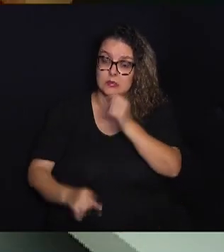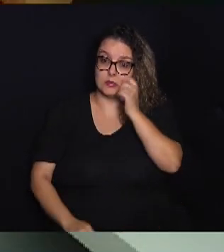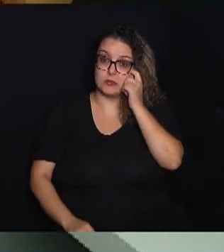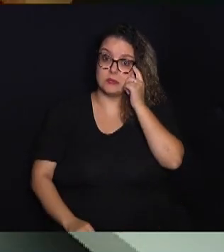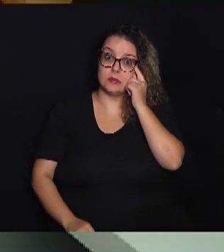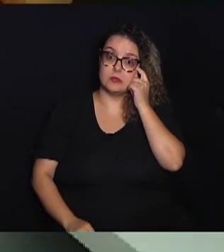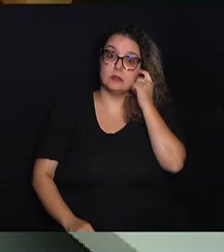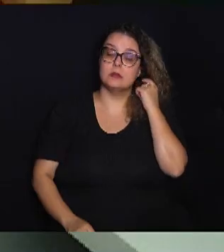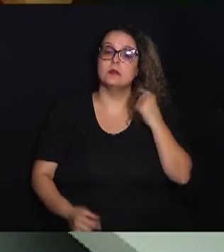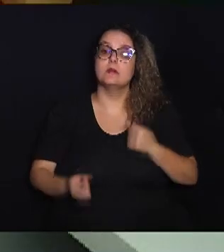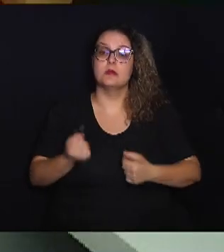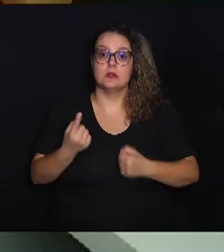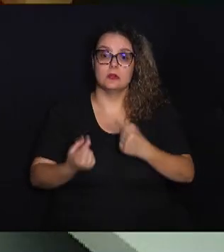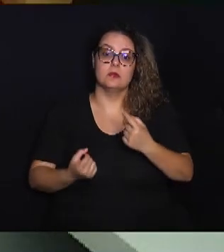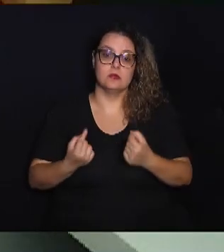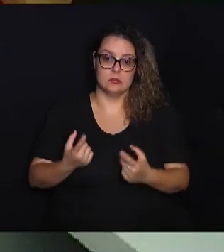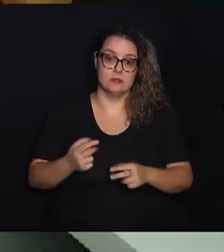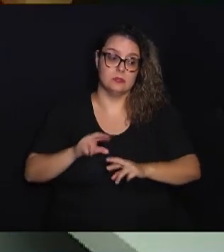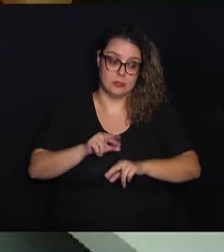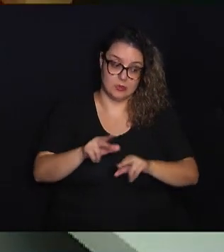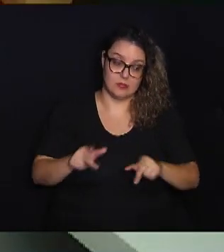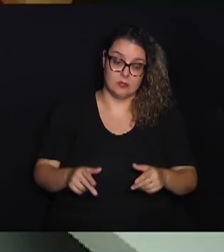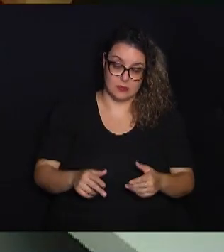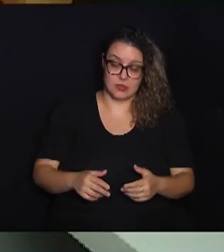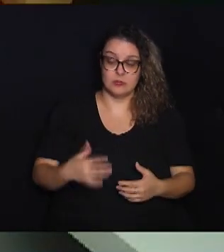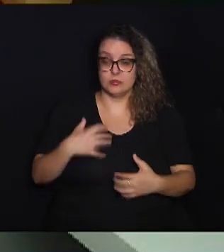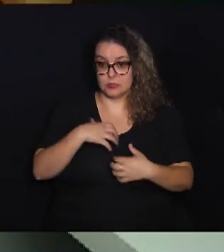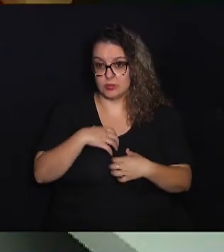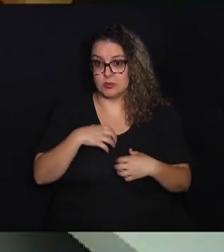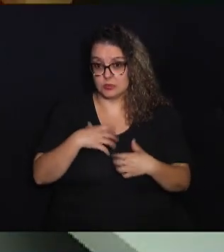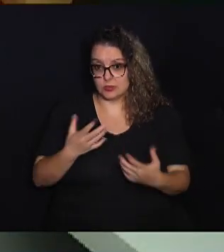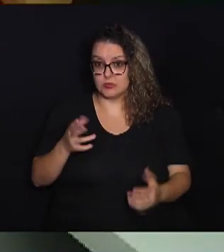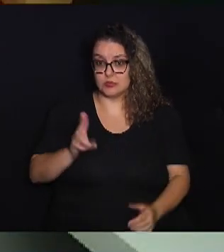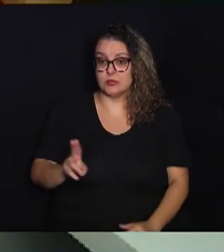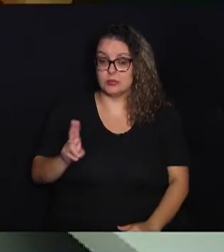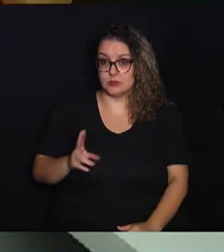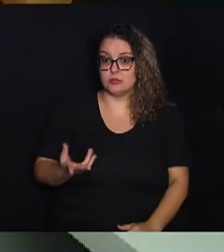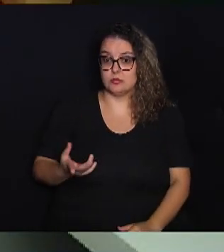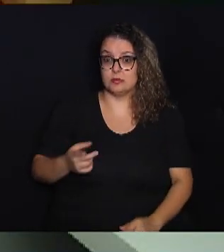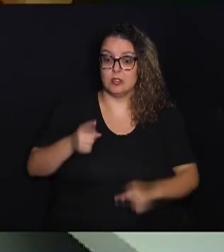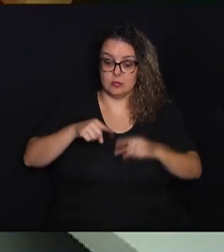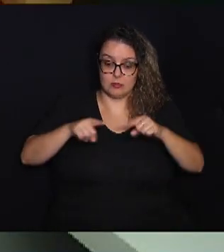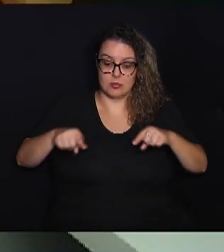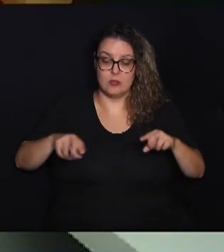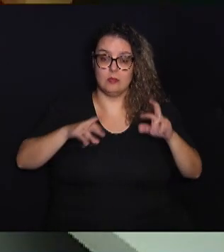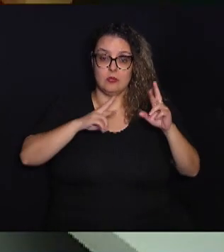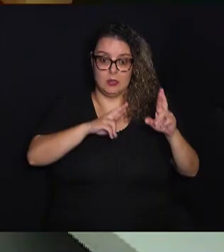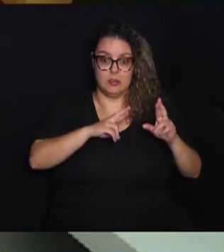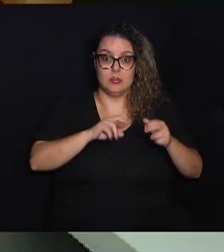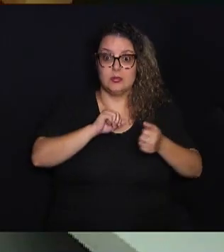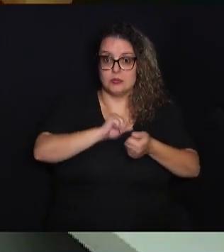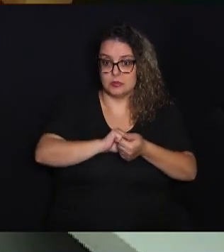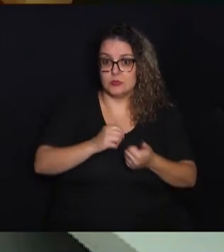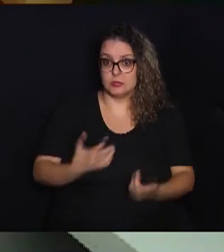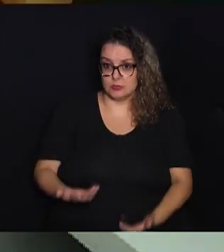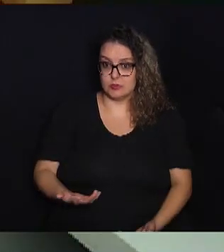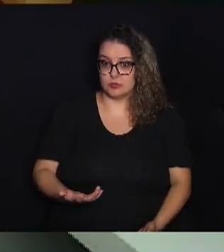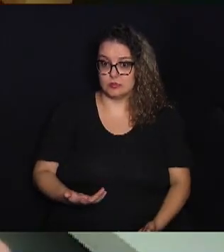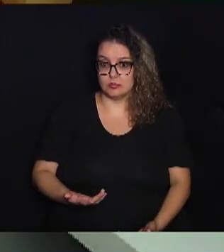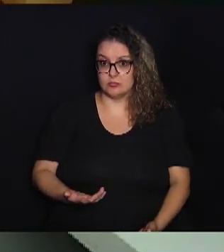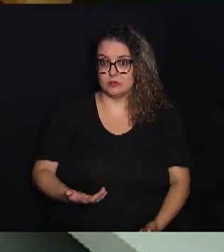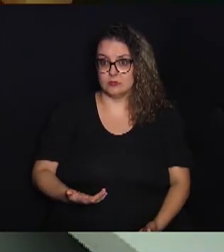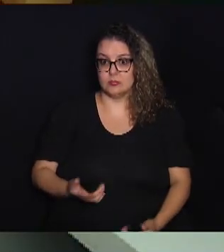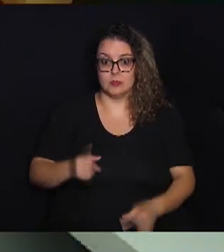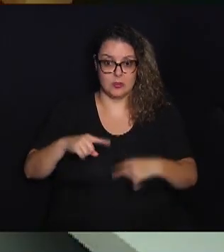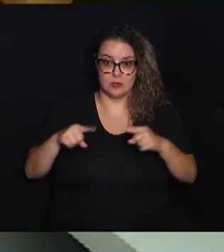tem algumas escalas, aliás, você tem várias escalas que a gente usa para medir qualidade de sono, né? Então, uma das